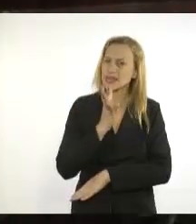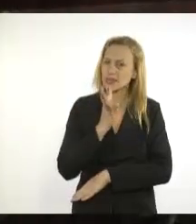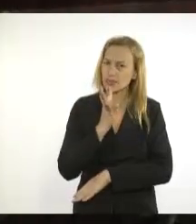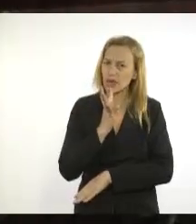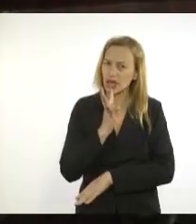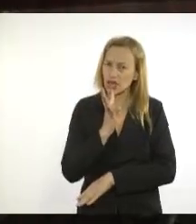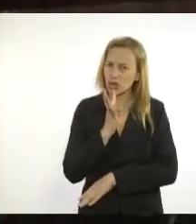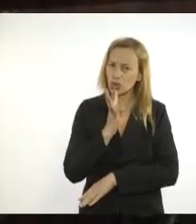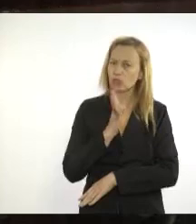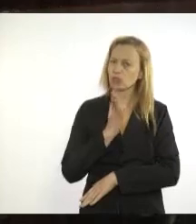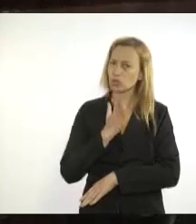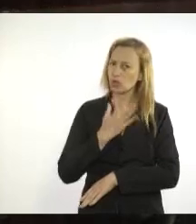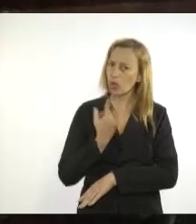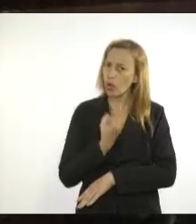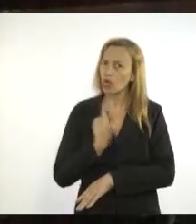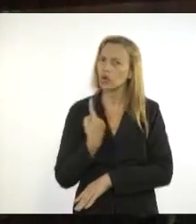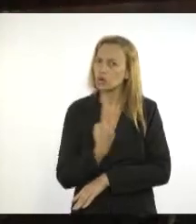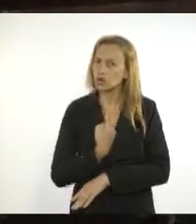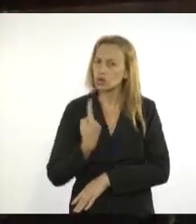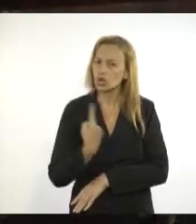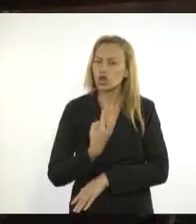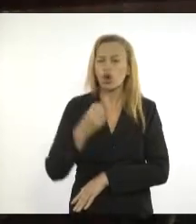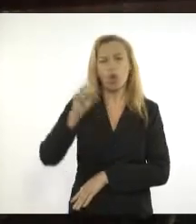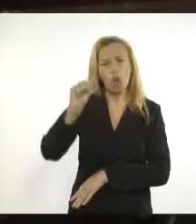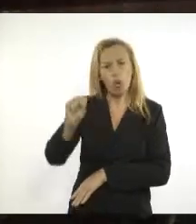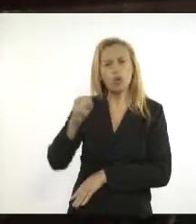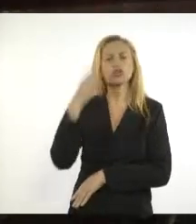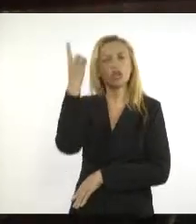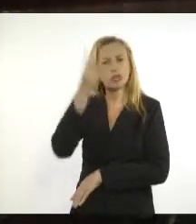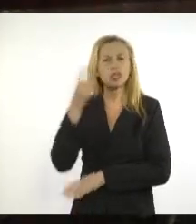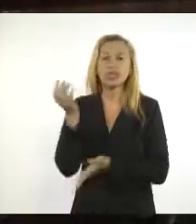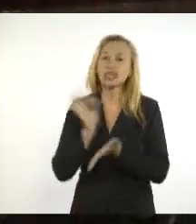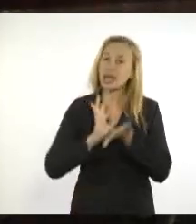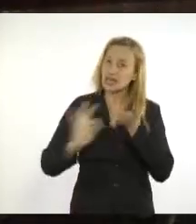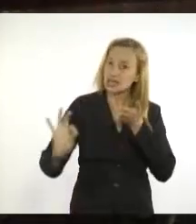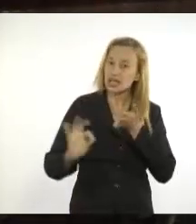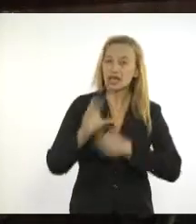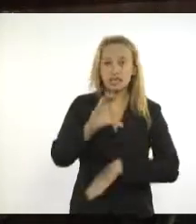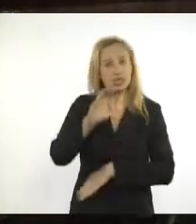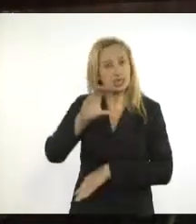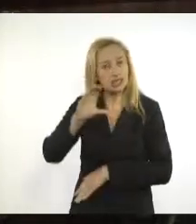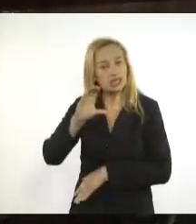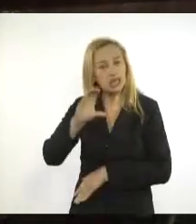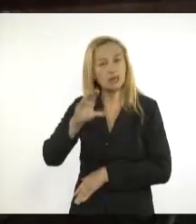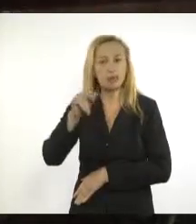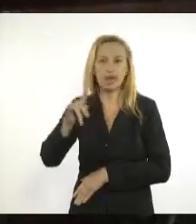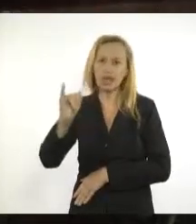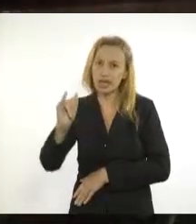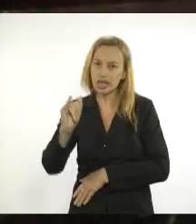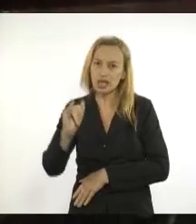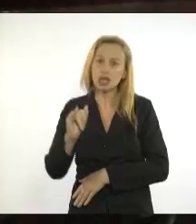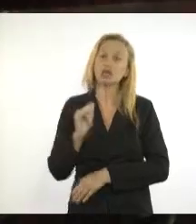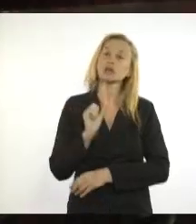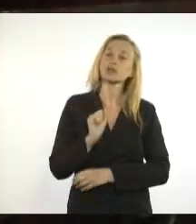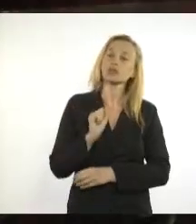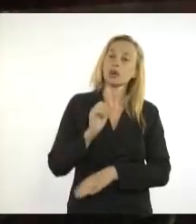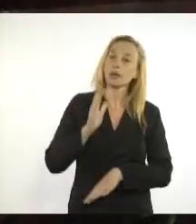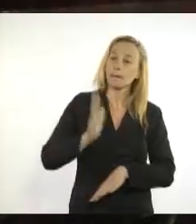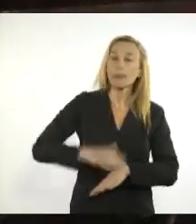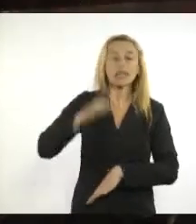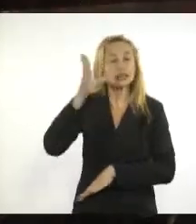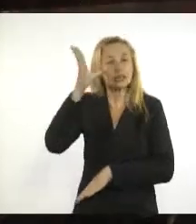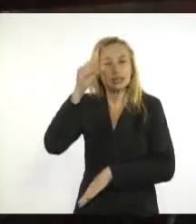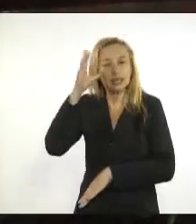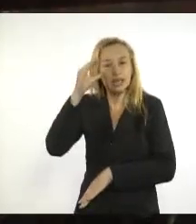nosso conhecimento, dos 8 deputados que assinaram essa CPI, que talvez fosse mais interessante